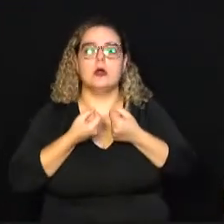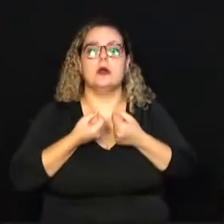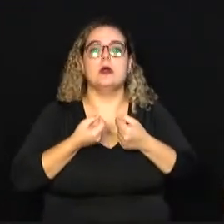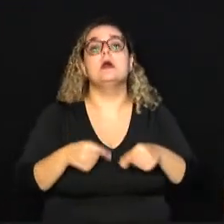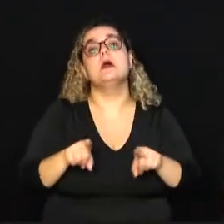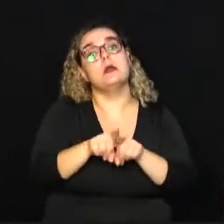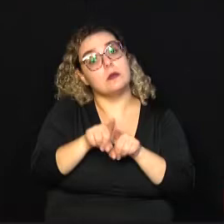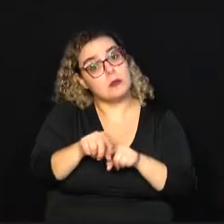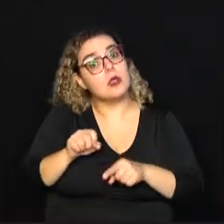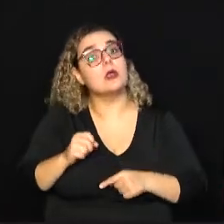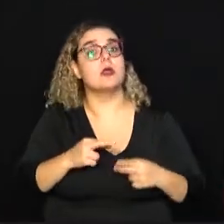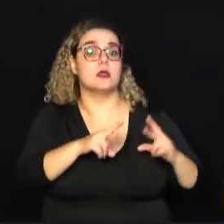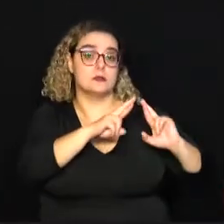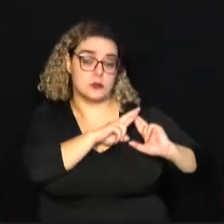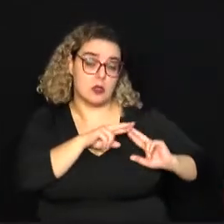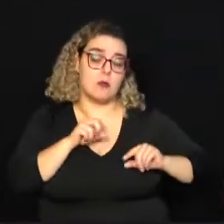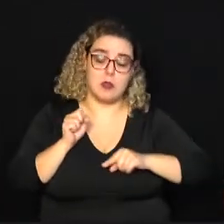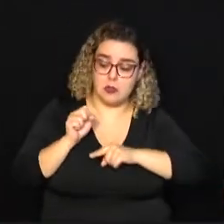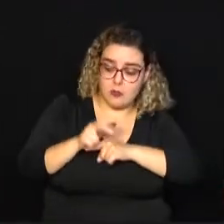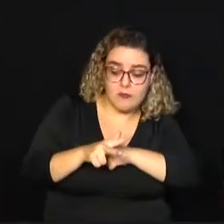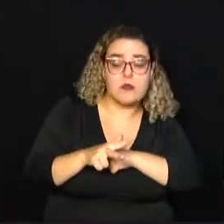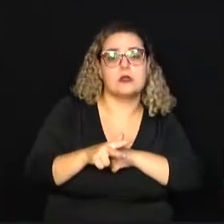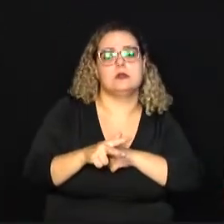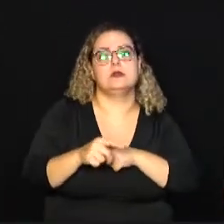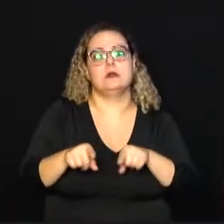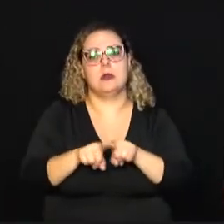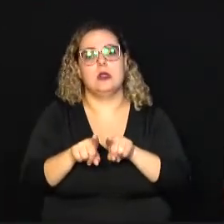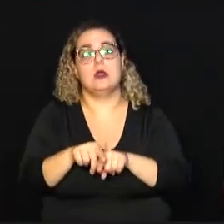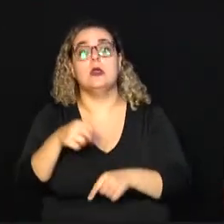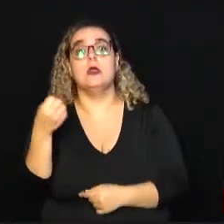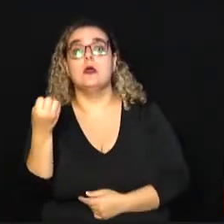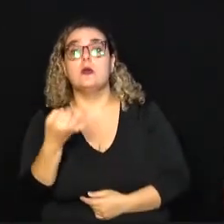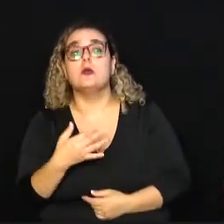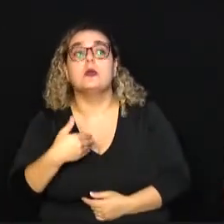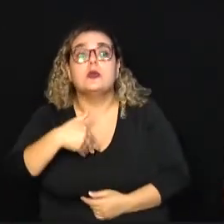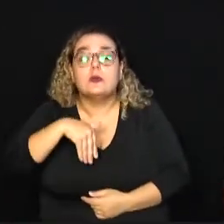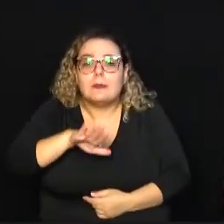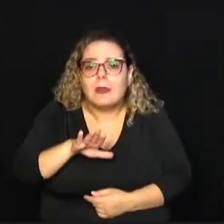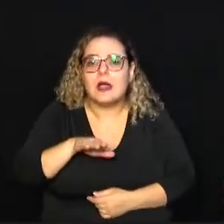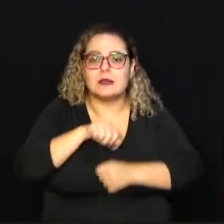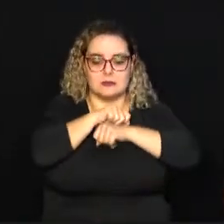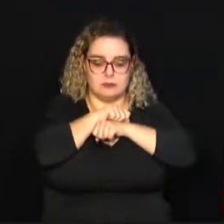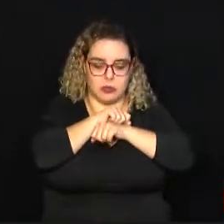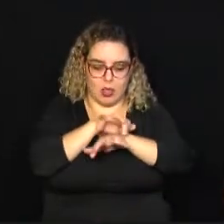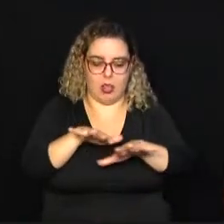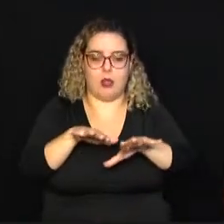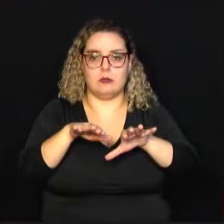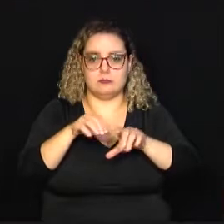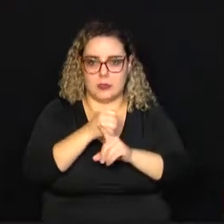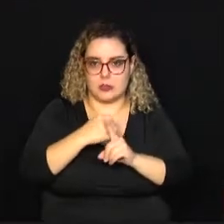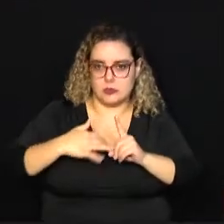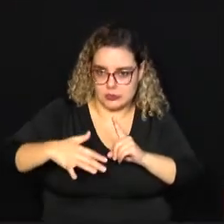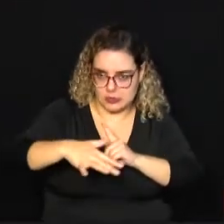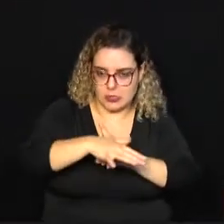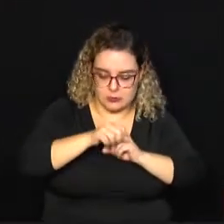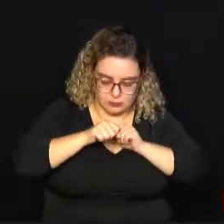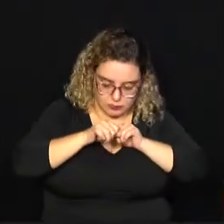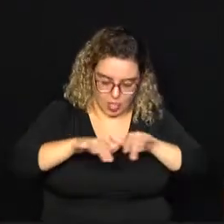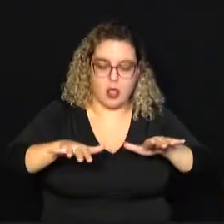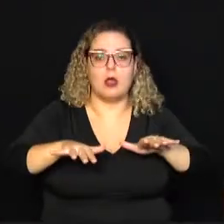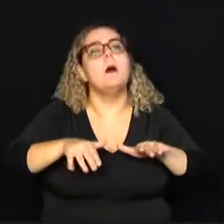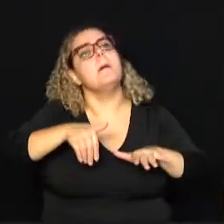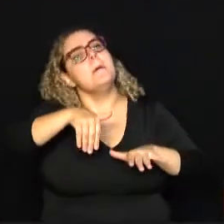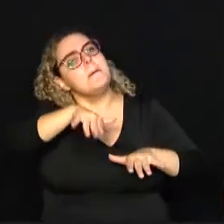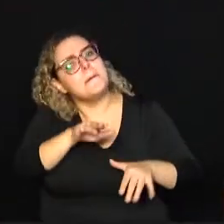sofrer. O vírus, quanto mais ele está disseminado na sociedade, na comunidade, mais mutações ele tende a sofrer.